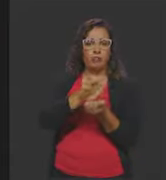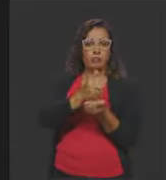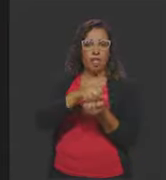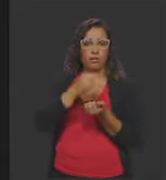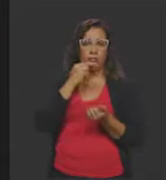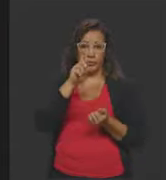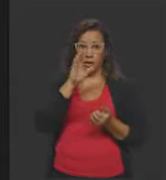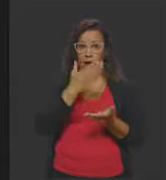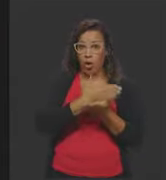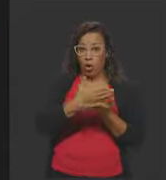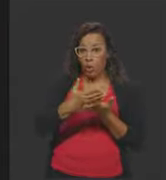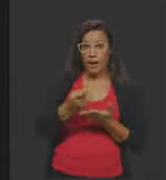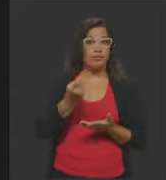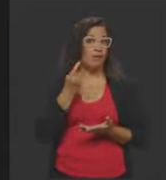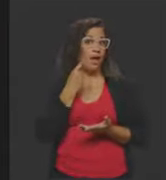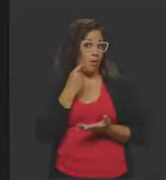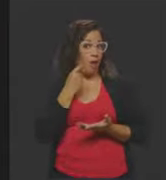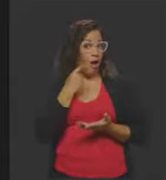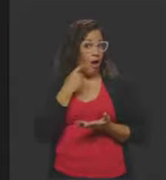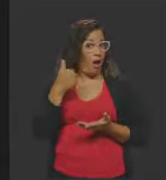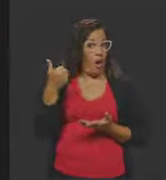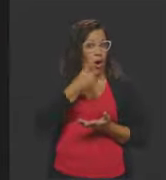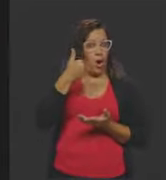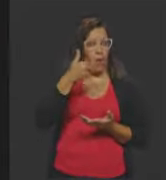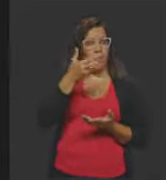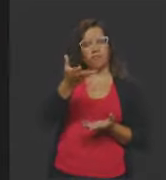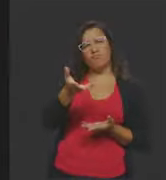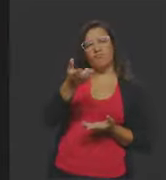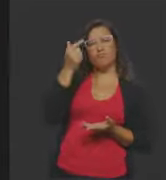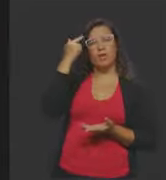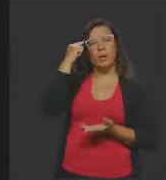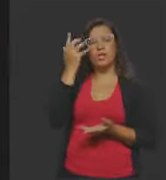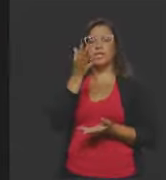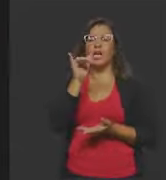Então a digestão começa na boca. Se eu fosse pensar